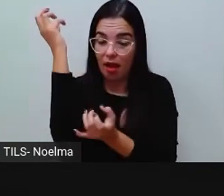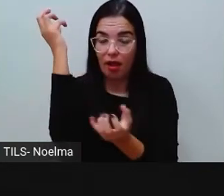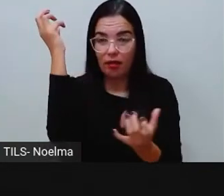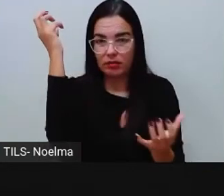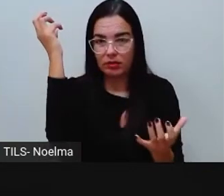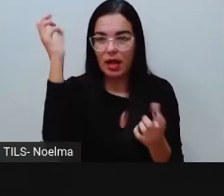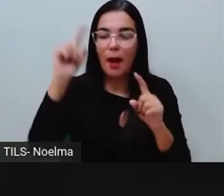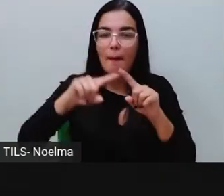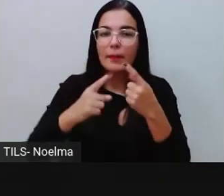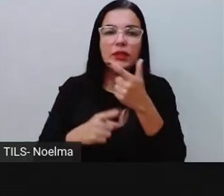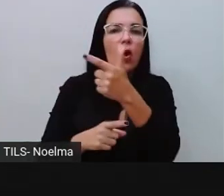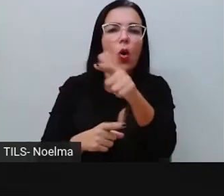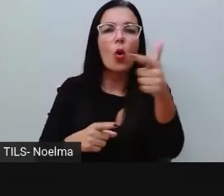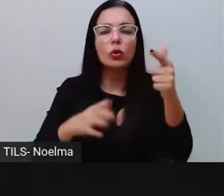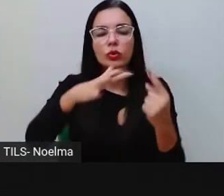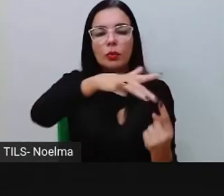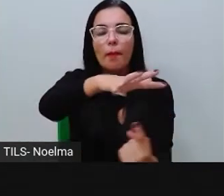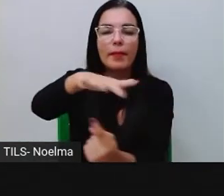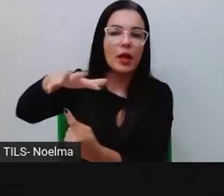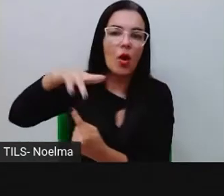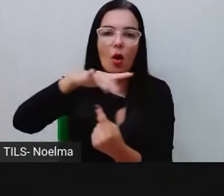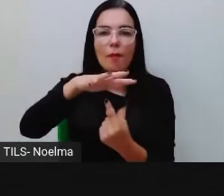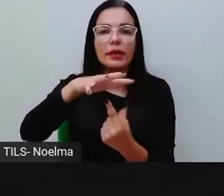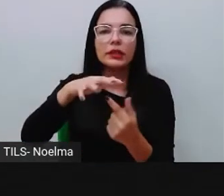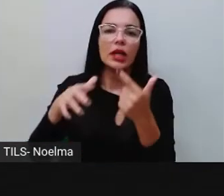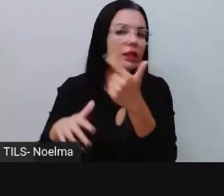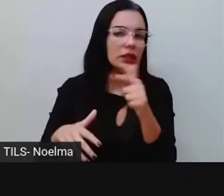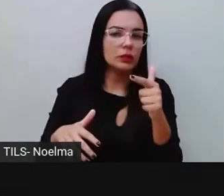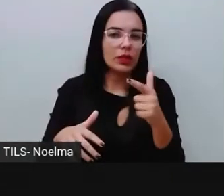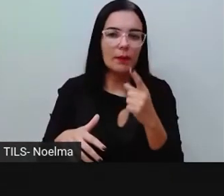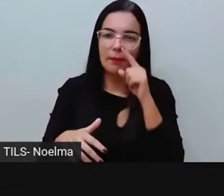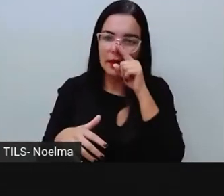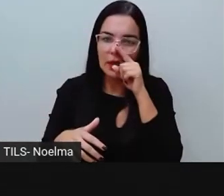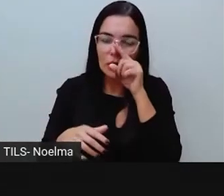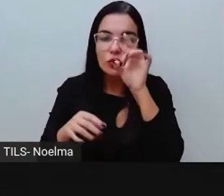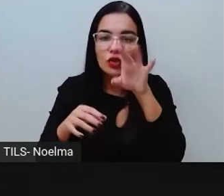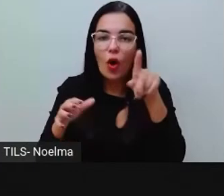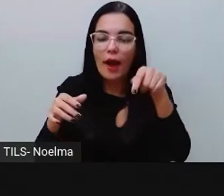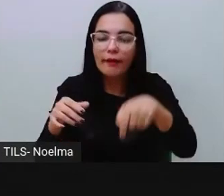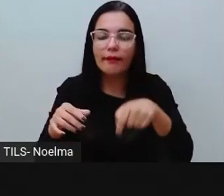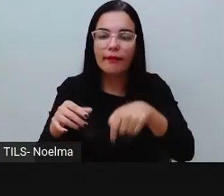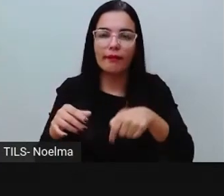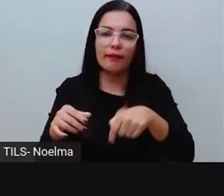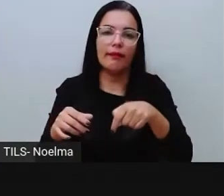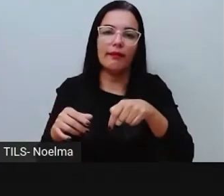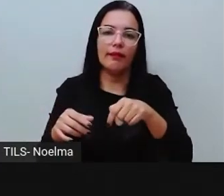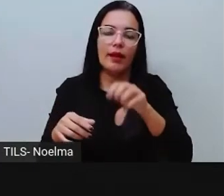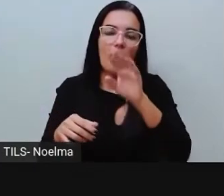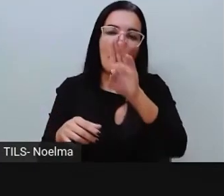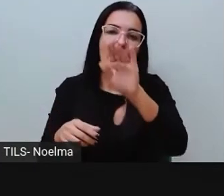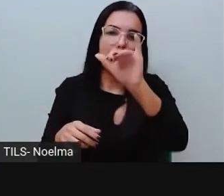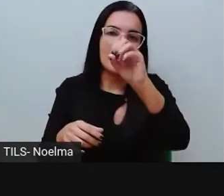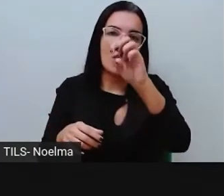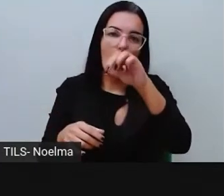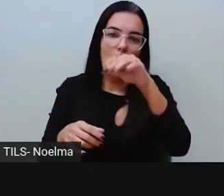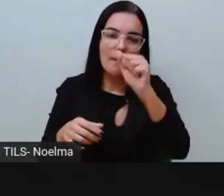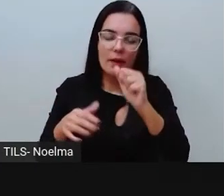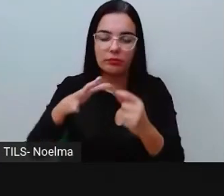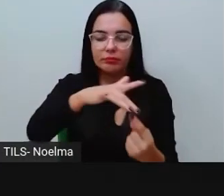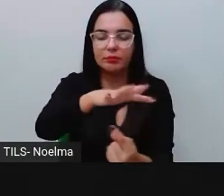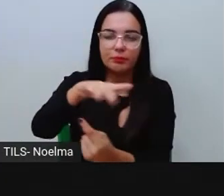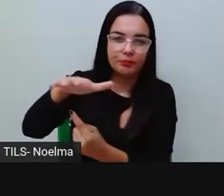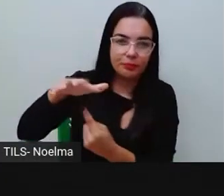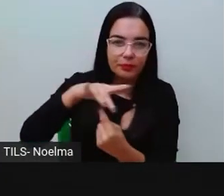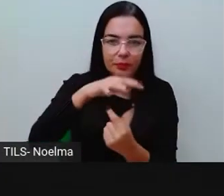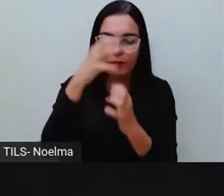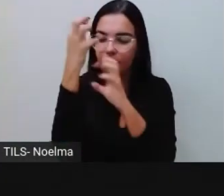em outros biomas. A gente está falando somente do nosso bioma, certo? E uma vez que esse animal ele não vive somente na Caatinga, ele não é